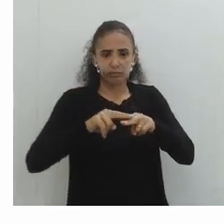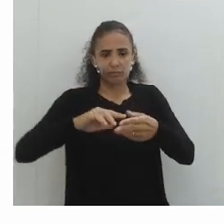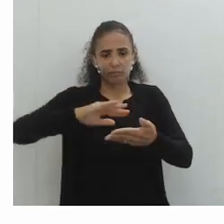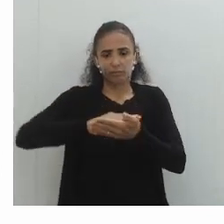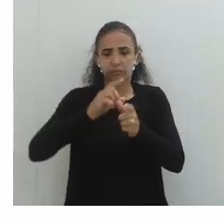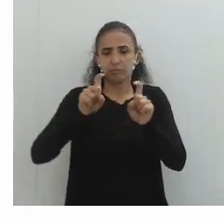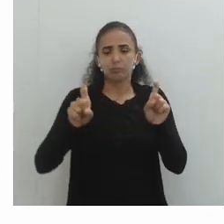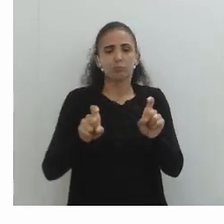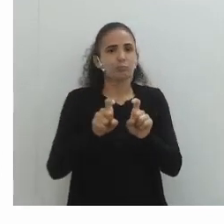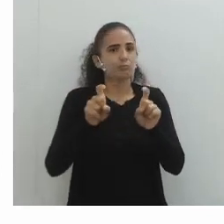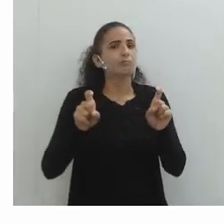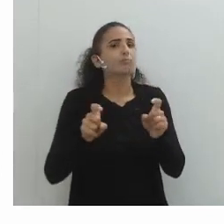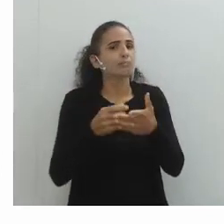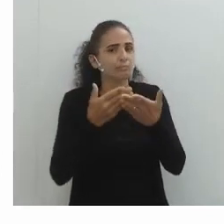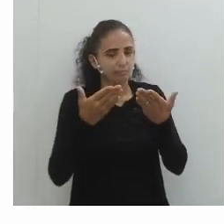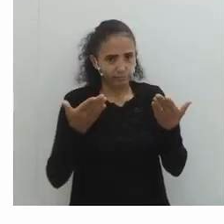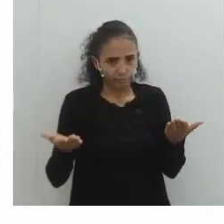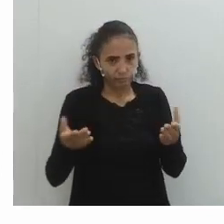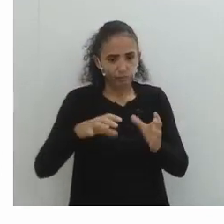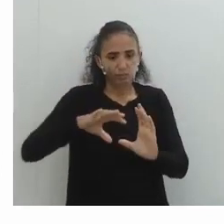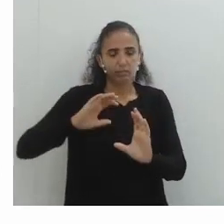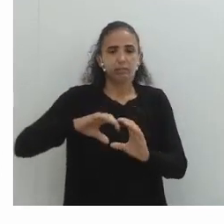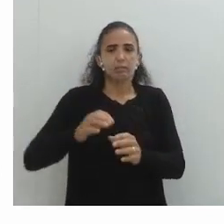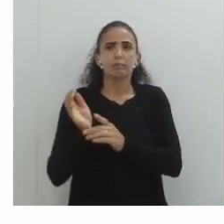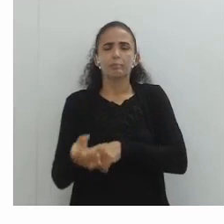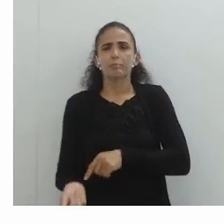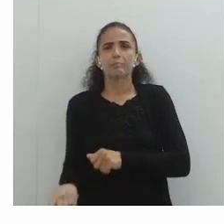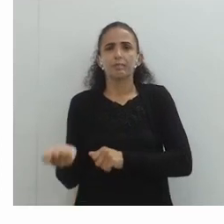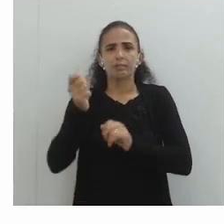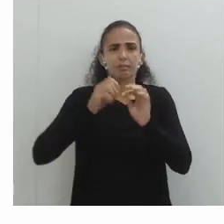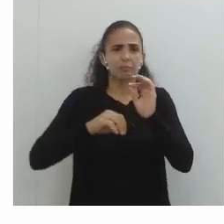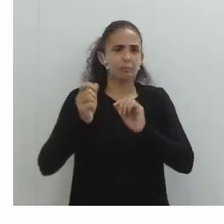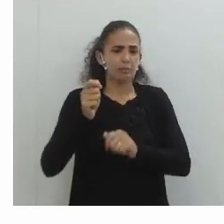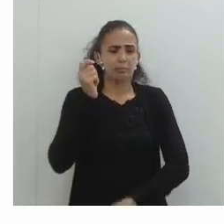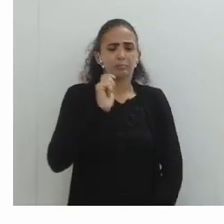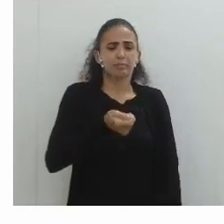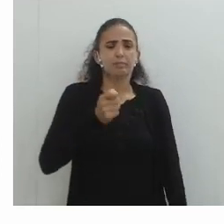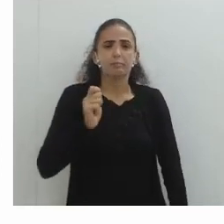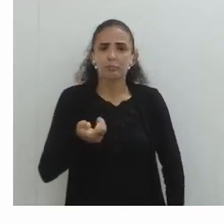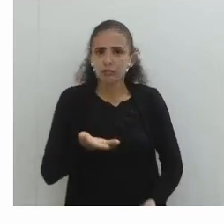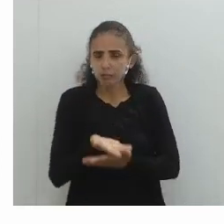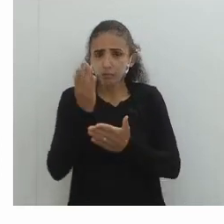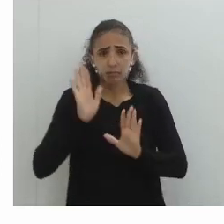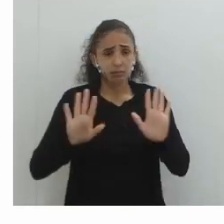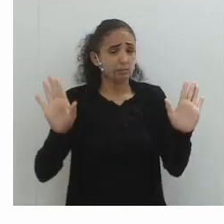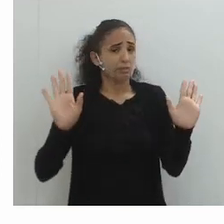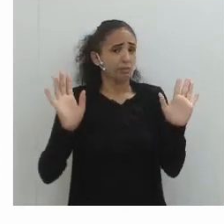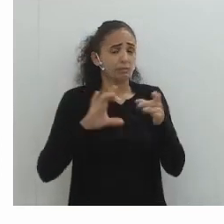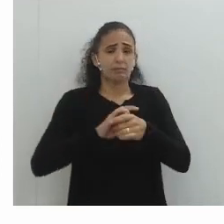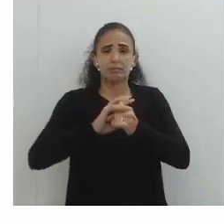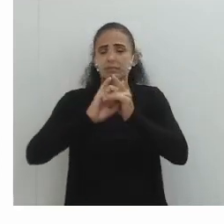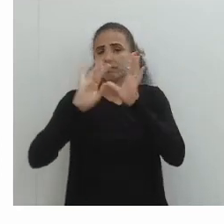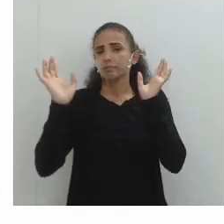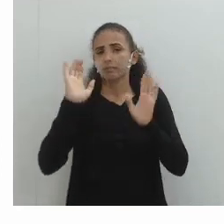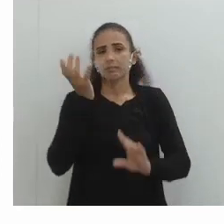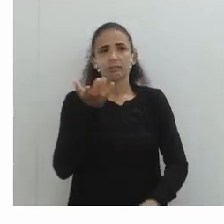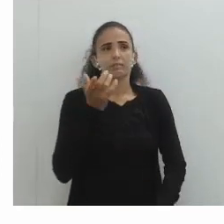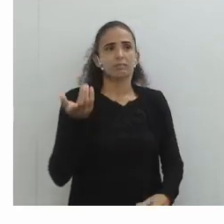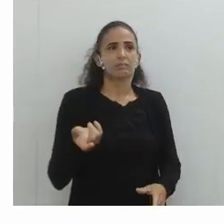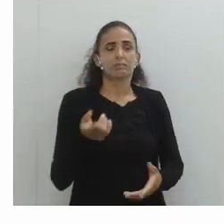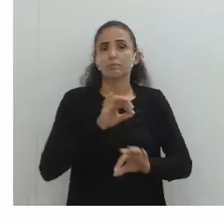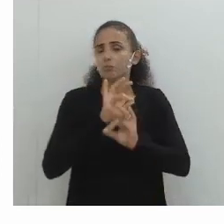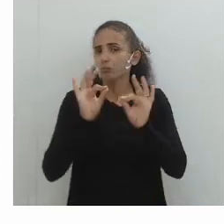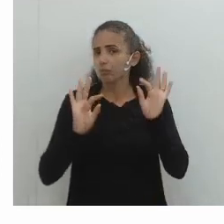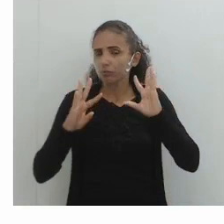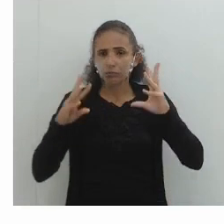computador, tá lá a bola de basquete ou de ping-pong, mas você só joga se você quiser. É essa